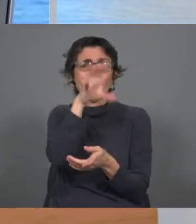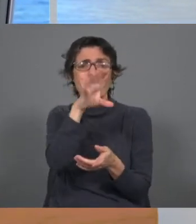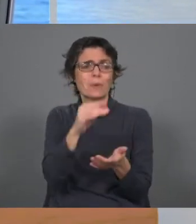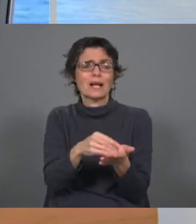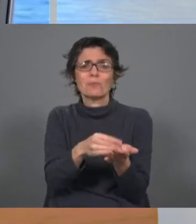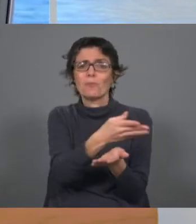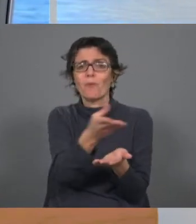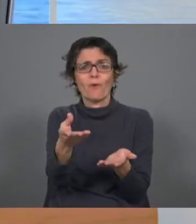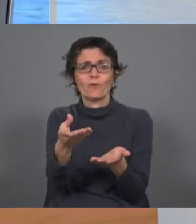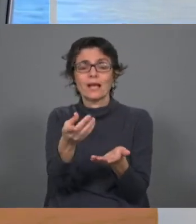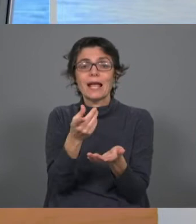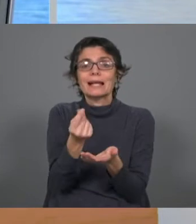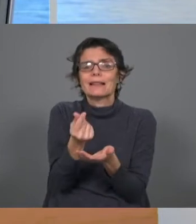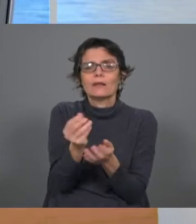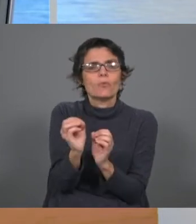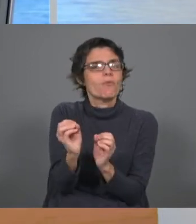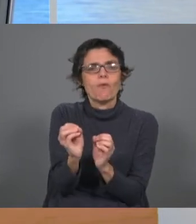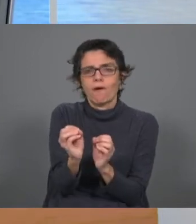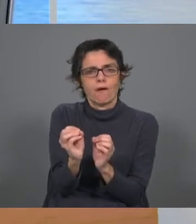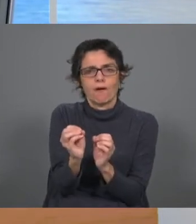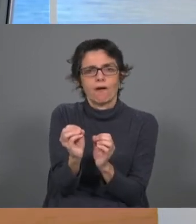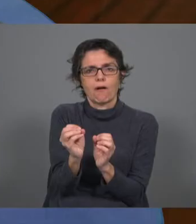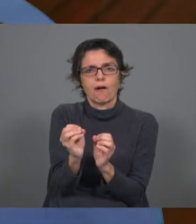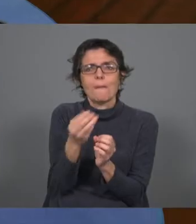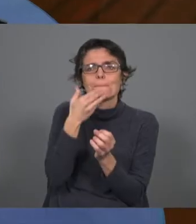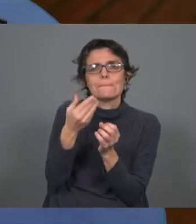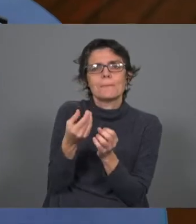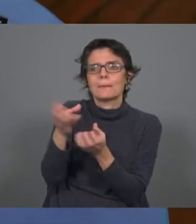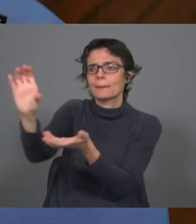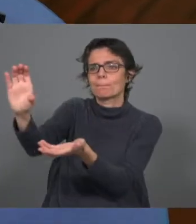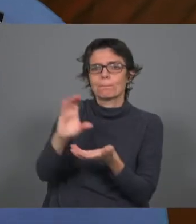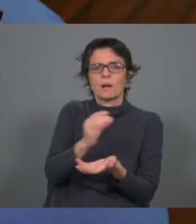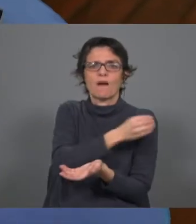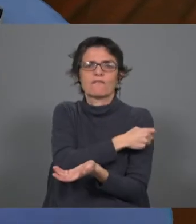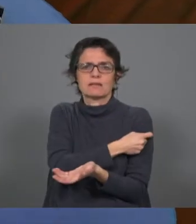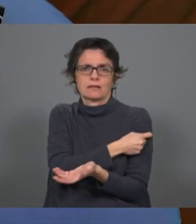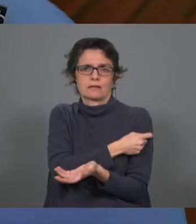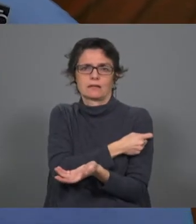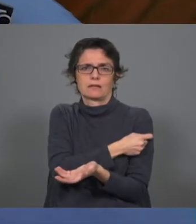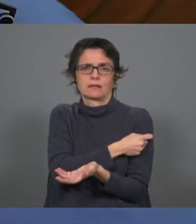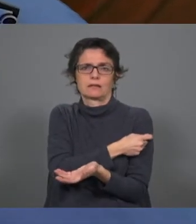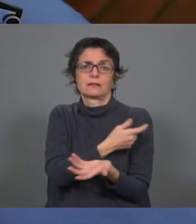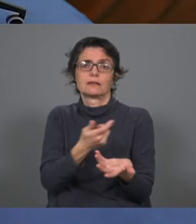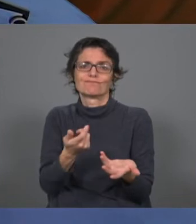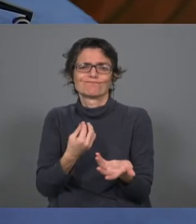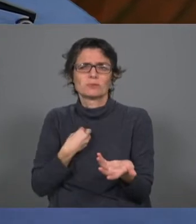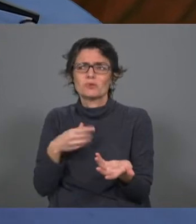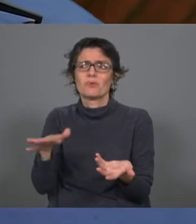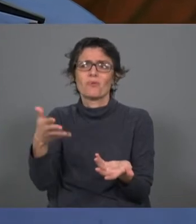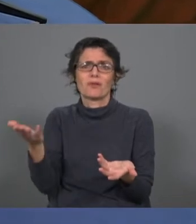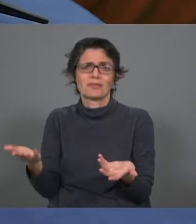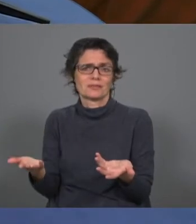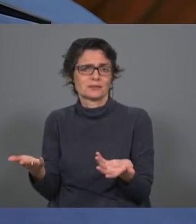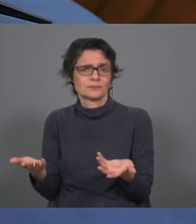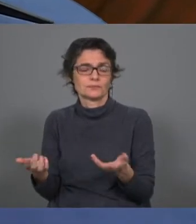E a sensação que dá é que, por exemplo, a Comissão Europeia, como negociou